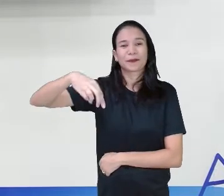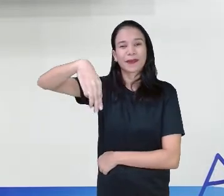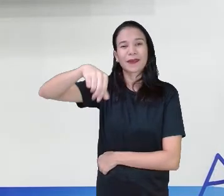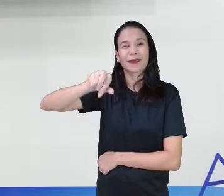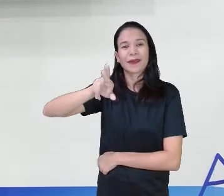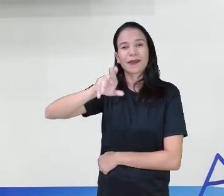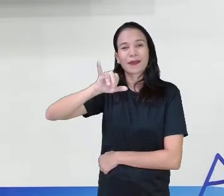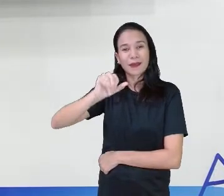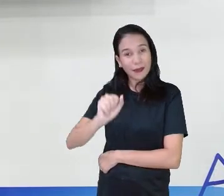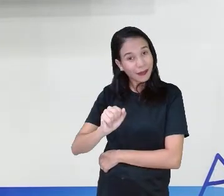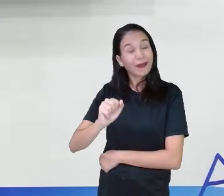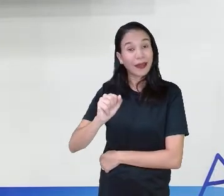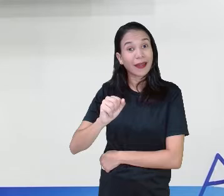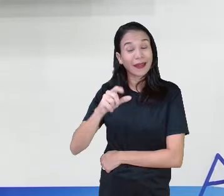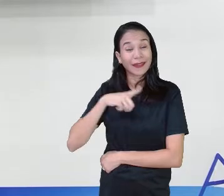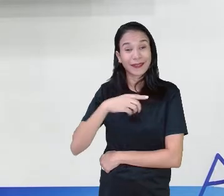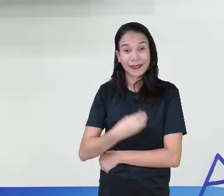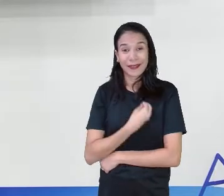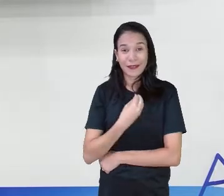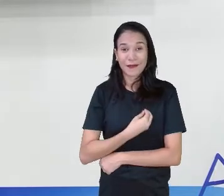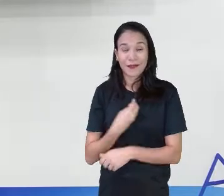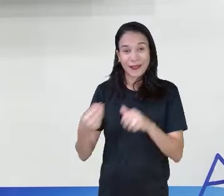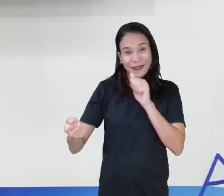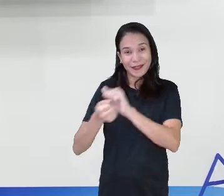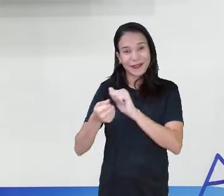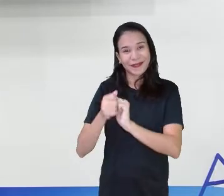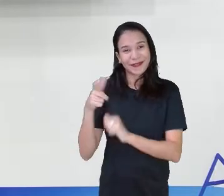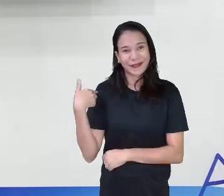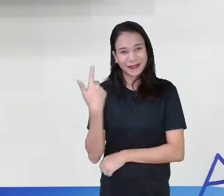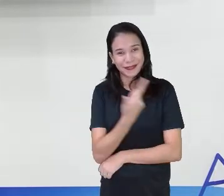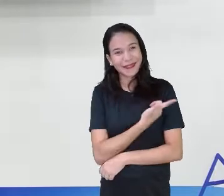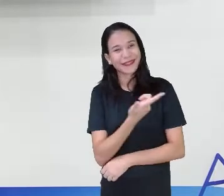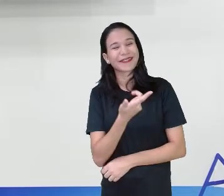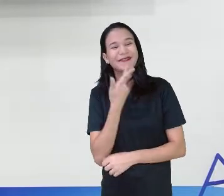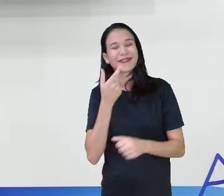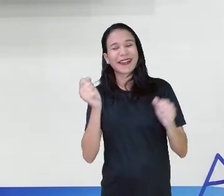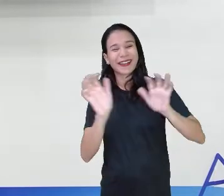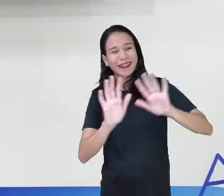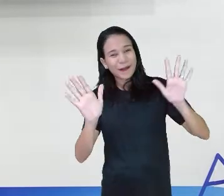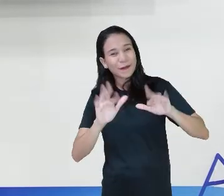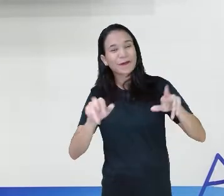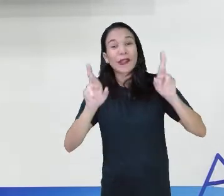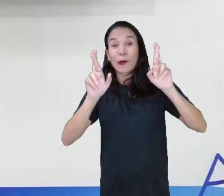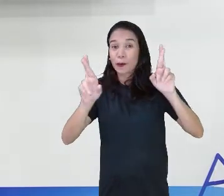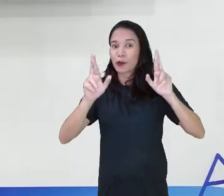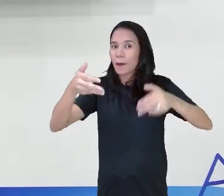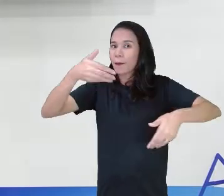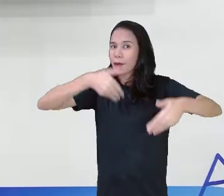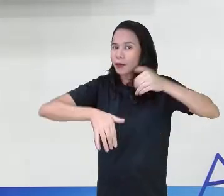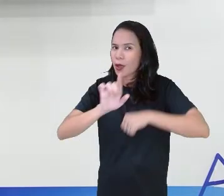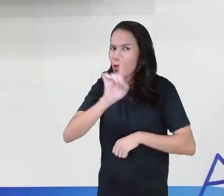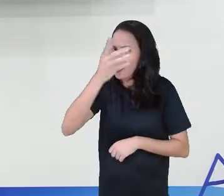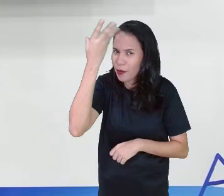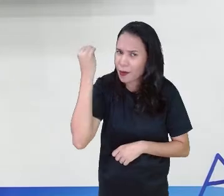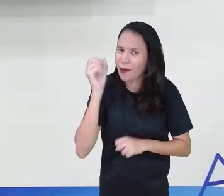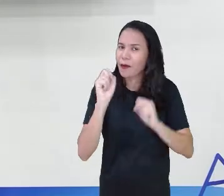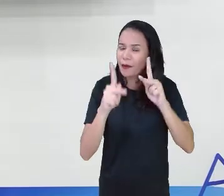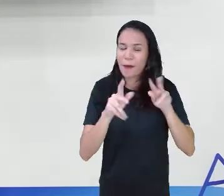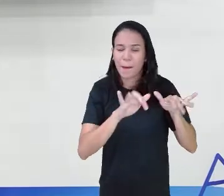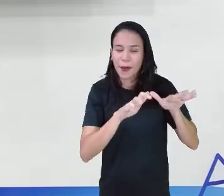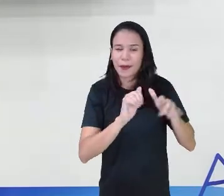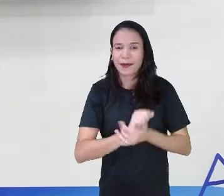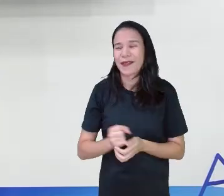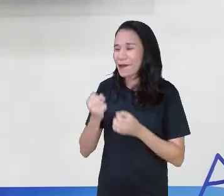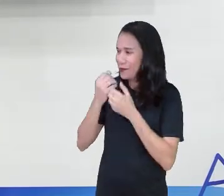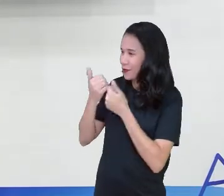Márcia Cristina, que está aqui conosco para dar aquele alô para vocês e esperando a participação. Não esqueça, tá ok? Tudo bem